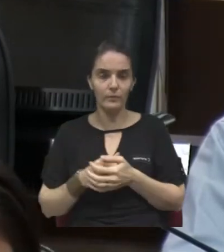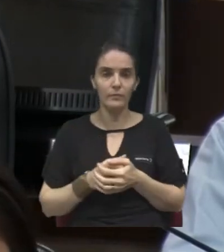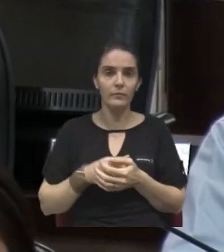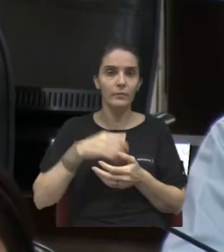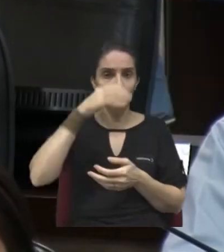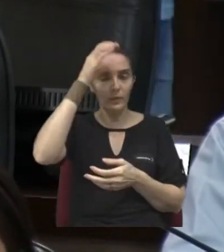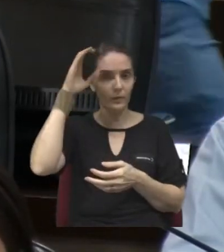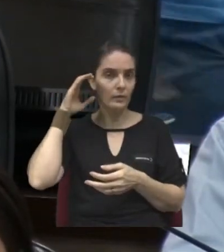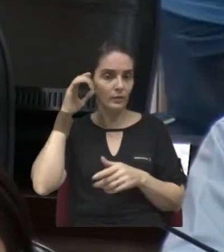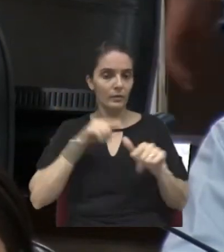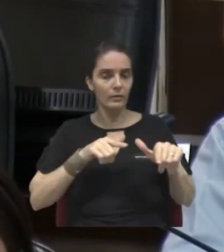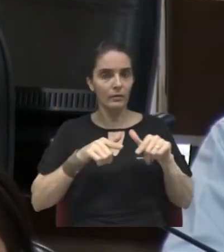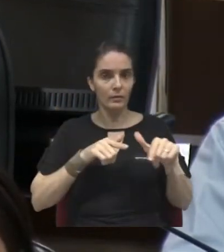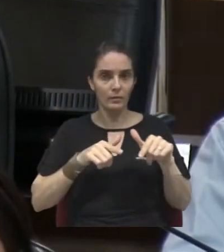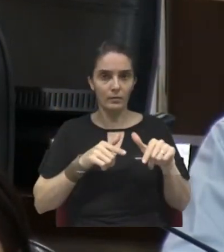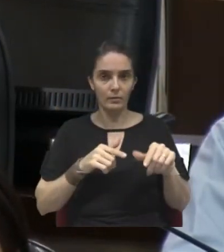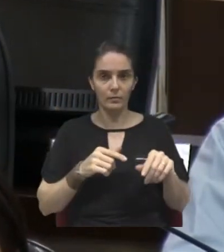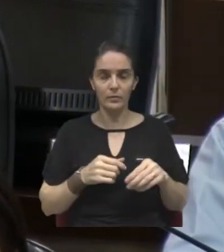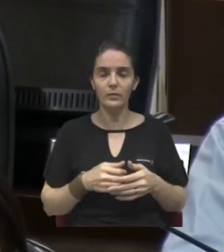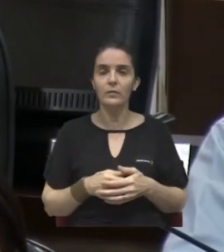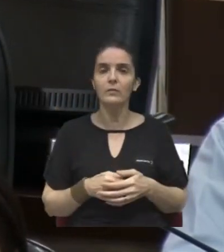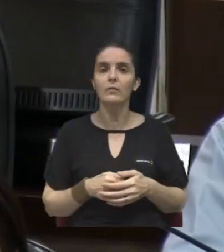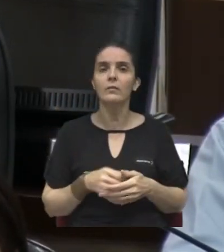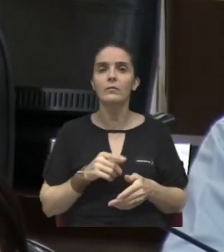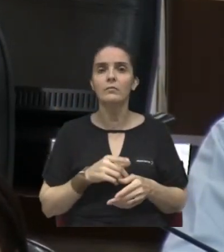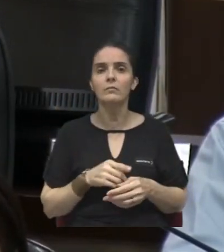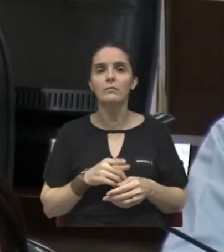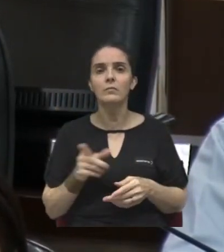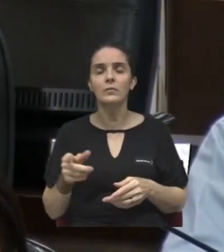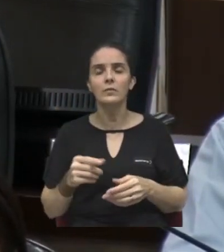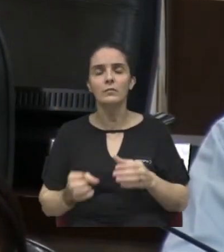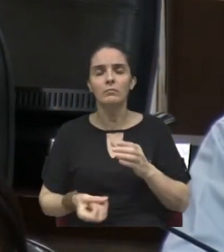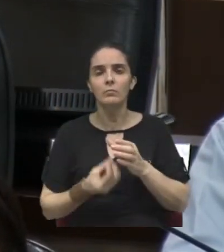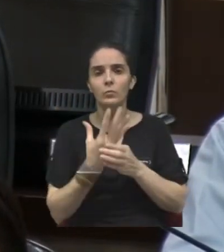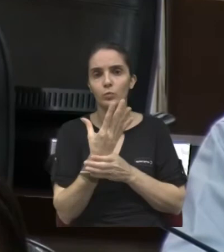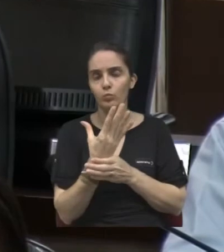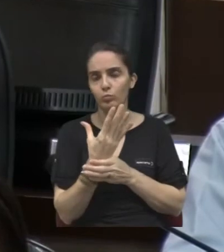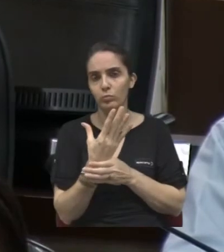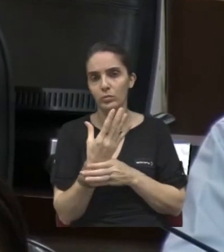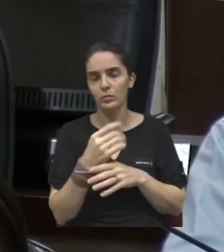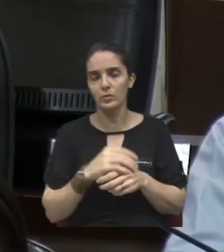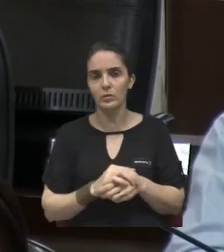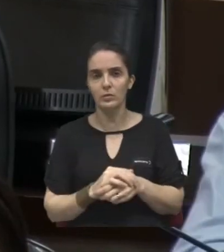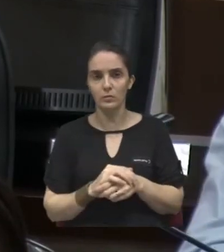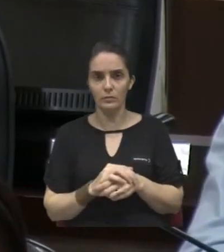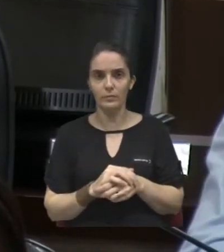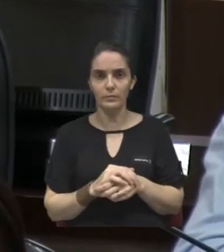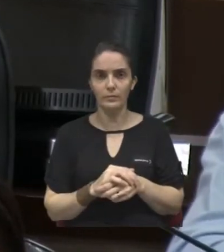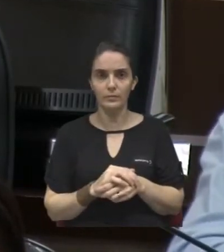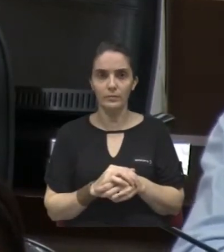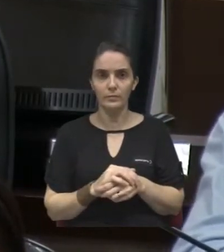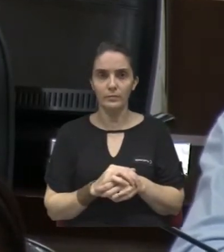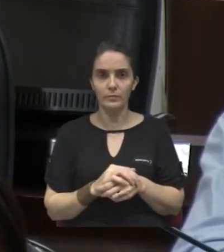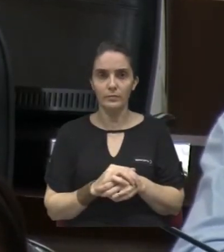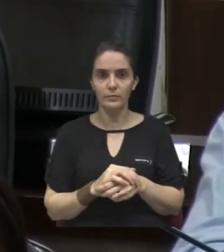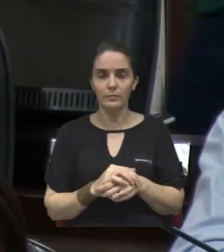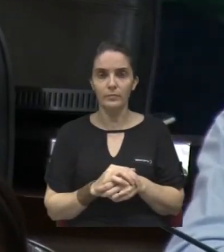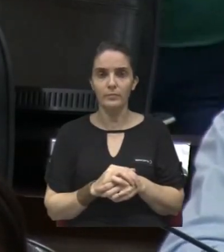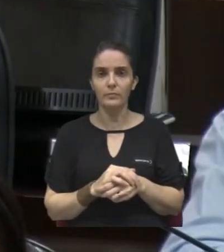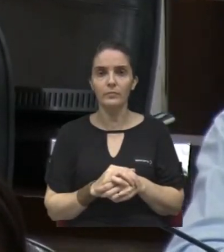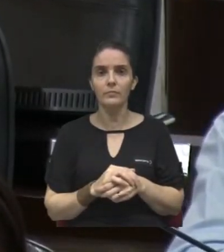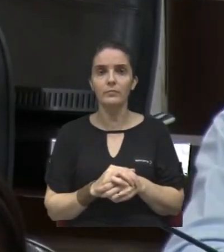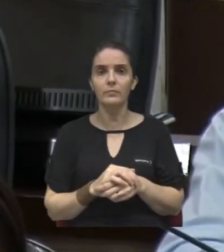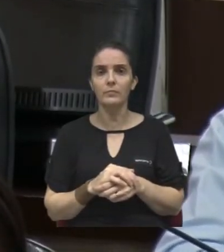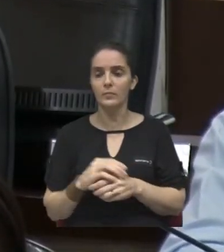a finalidade, ela foi criada, se eu não me engano, na época do Paulo de Andréia, ela nunca foi criada